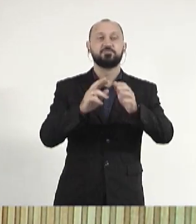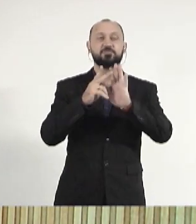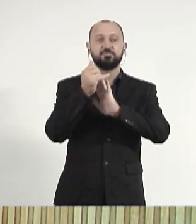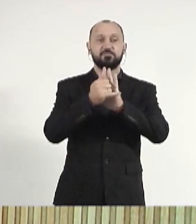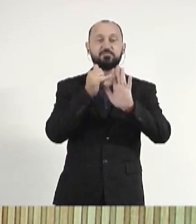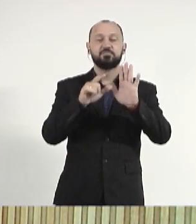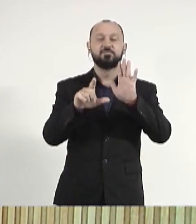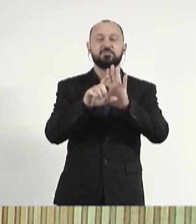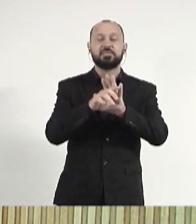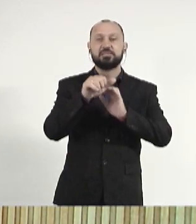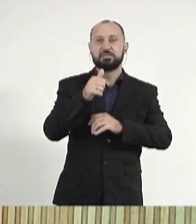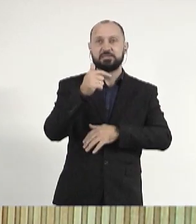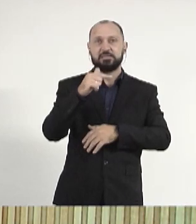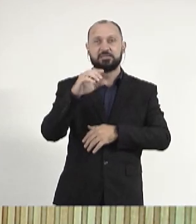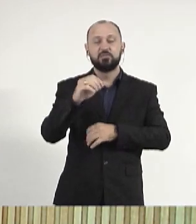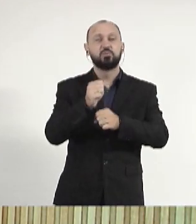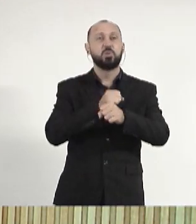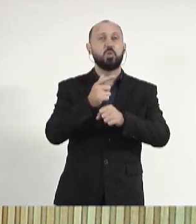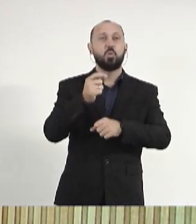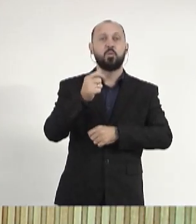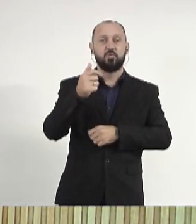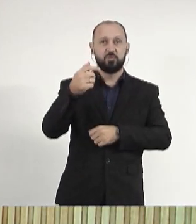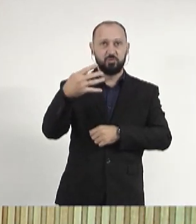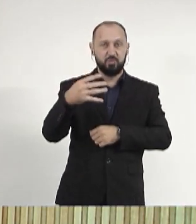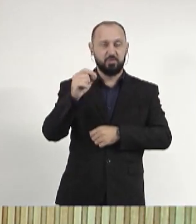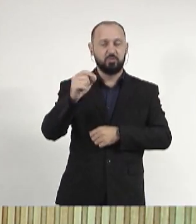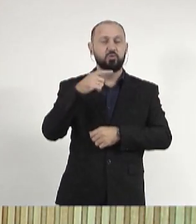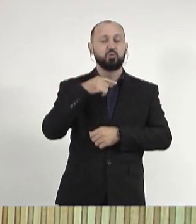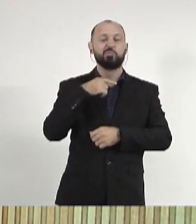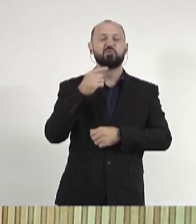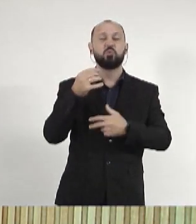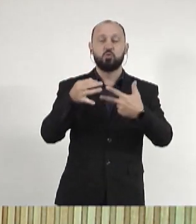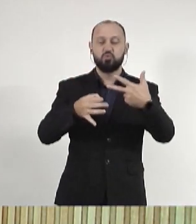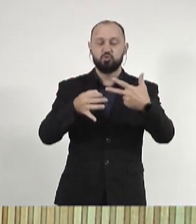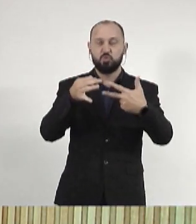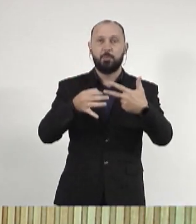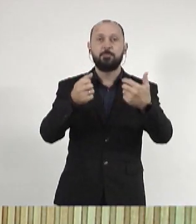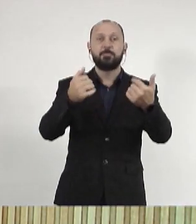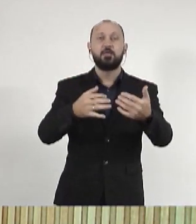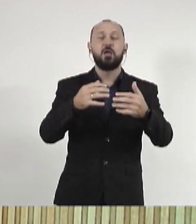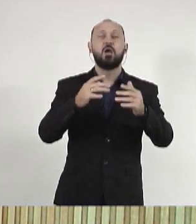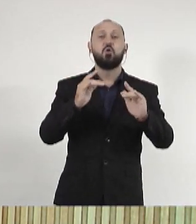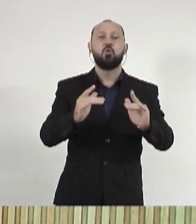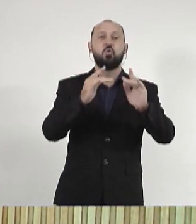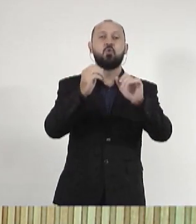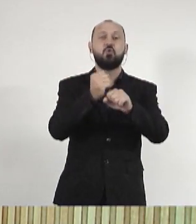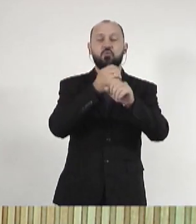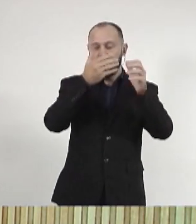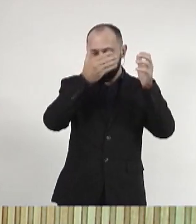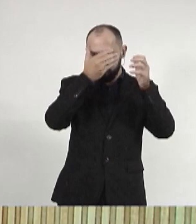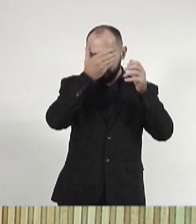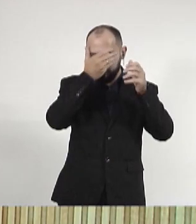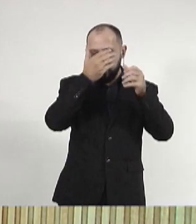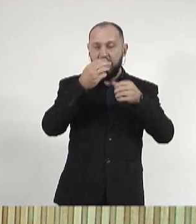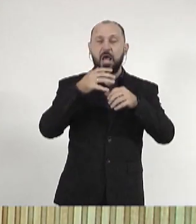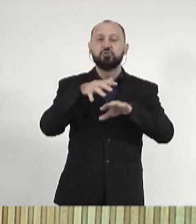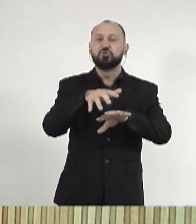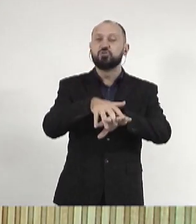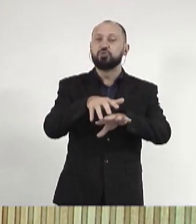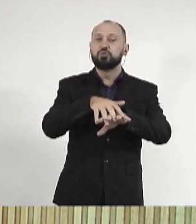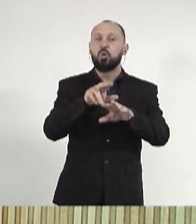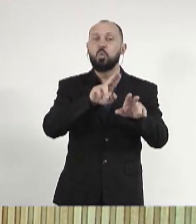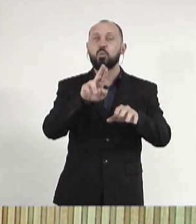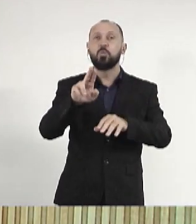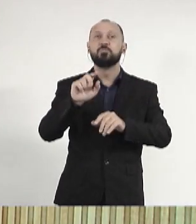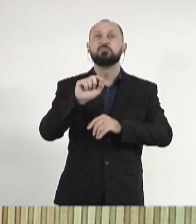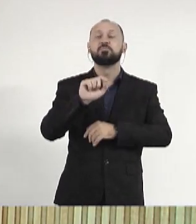Projeto de Lei 170 de 2024 do Poder Judiciário dá denominação ao edifício do Fórum da Comarca de Sidrolândia. A